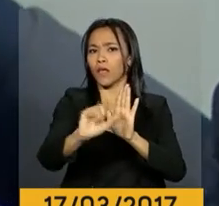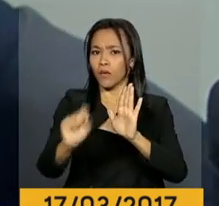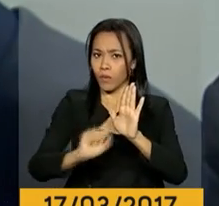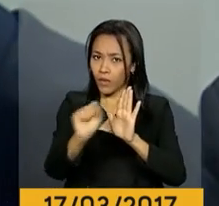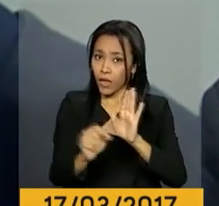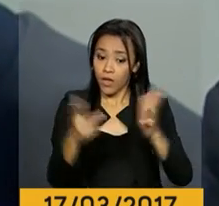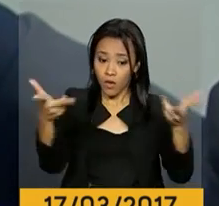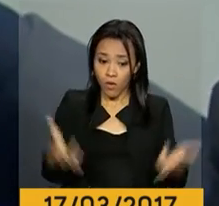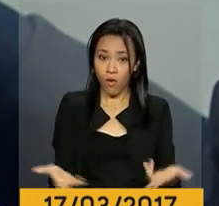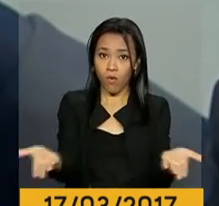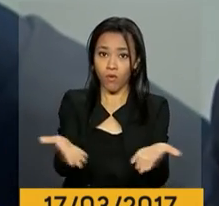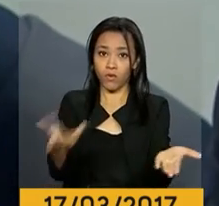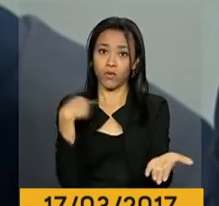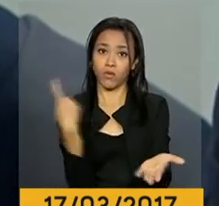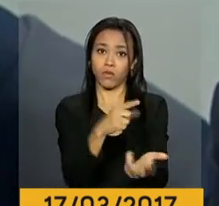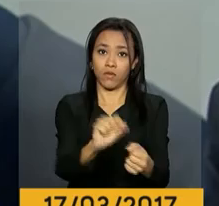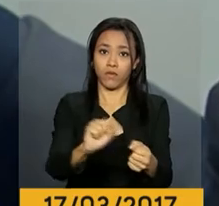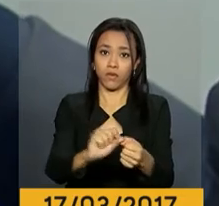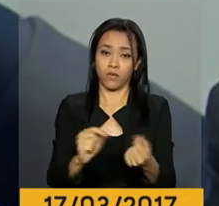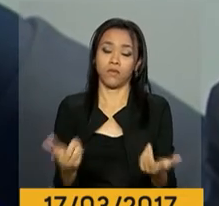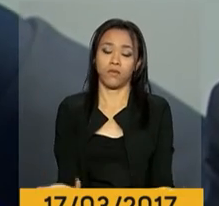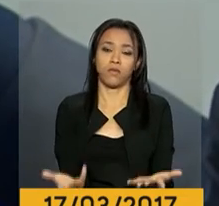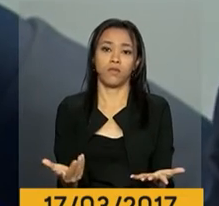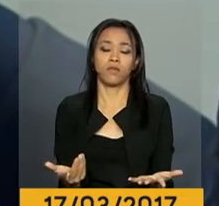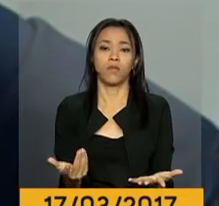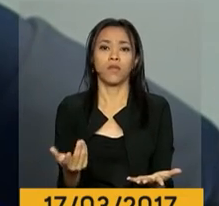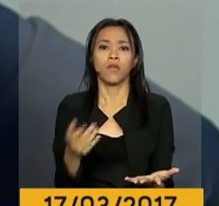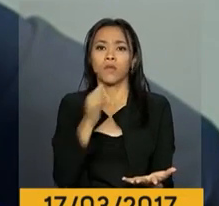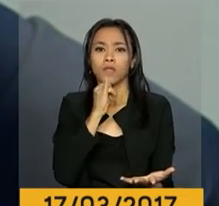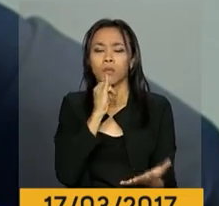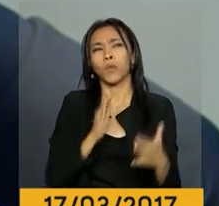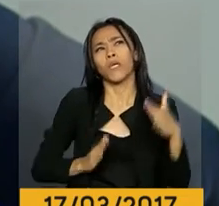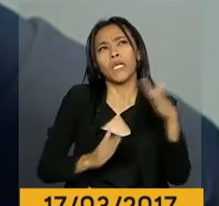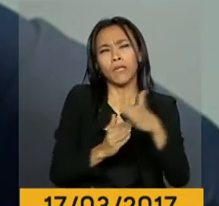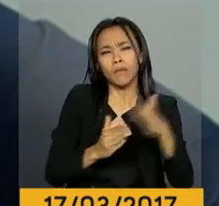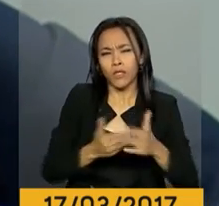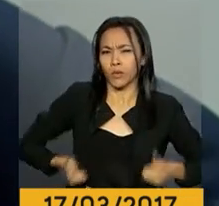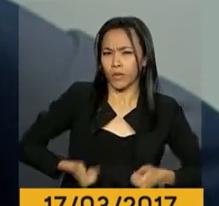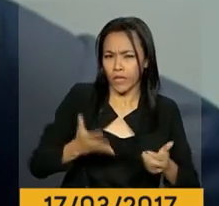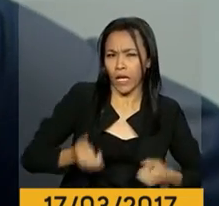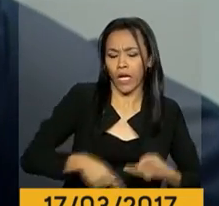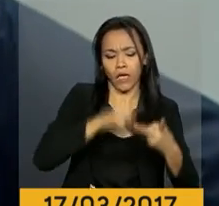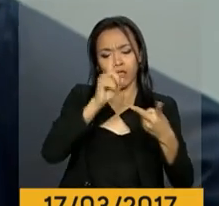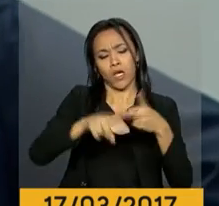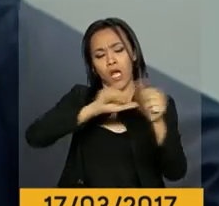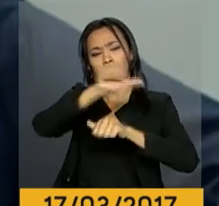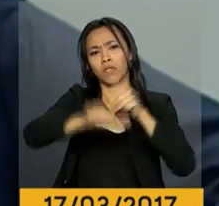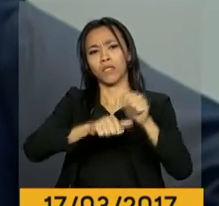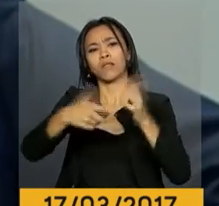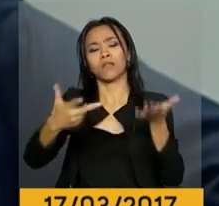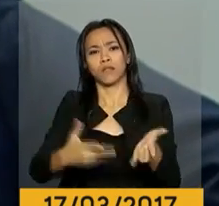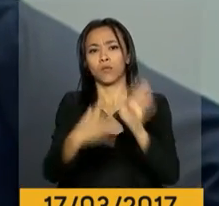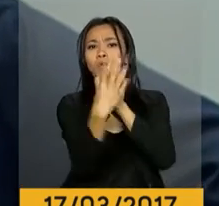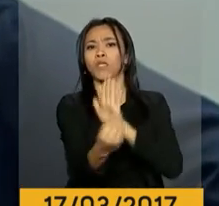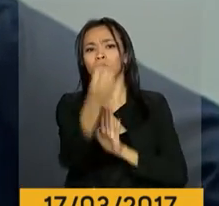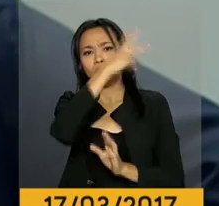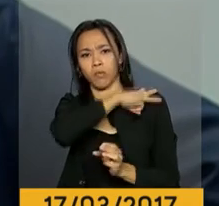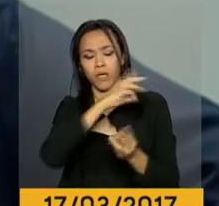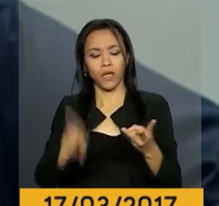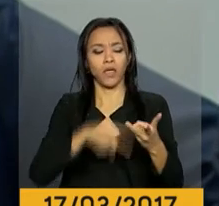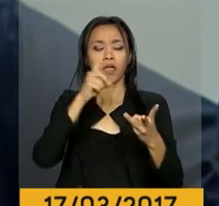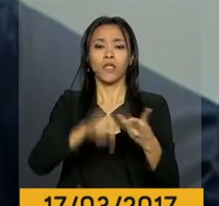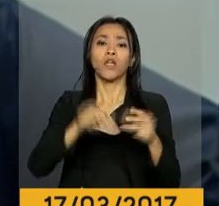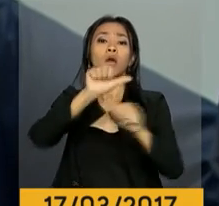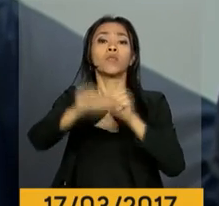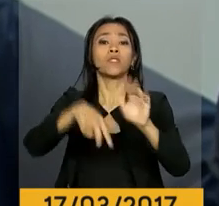nós estamos tomando, e acabei de mencionar, o teto dos gastos, a reforma do ensino médio, a reforma da Previdência,